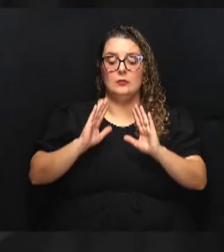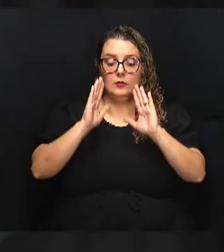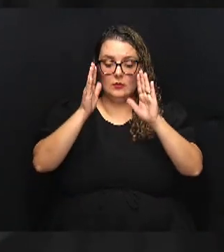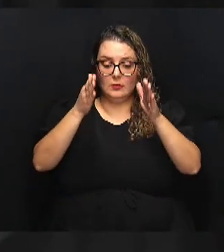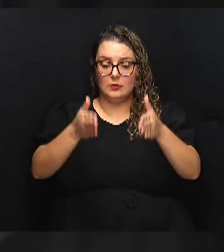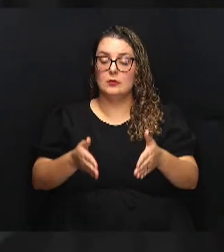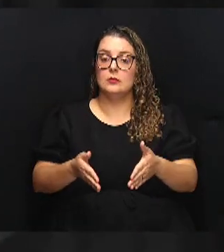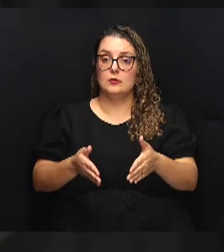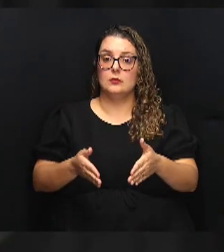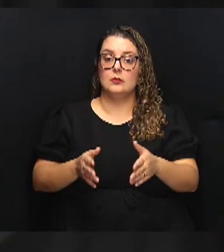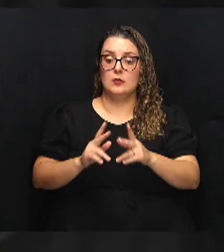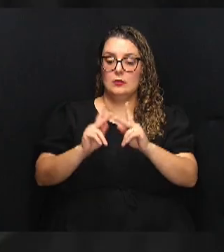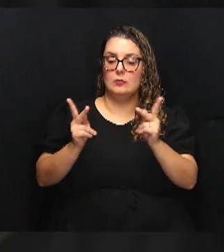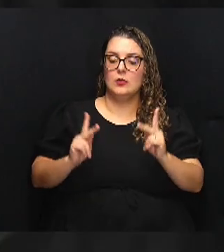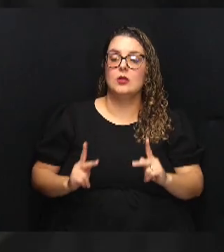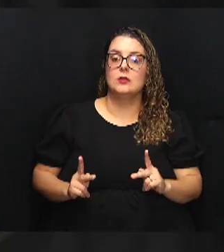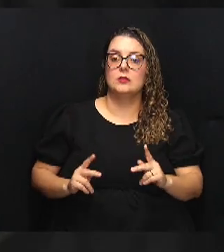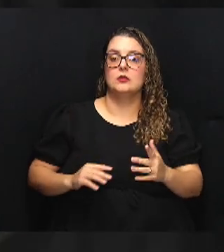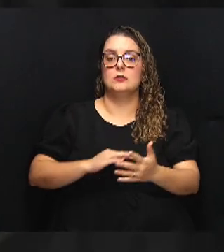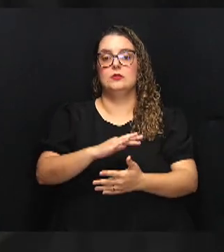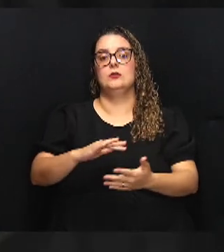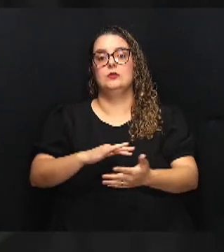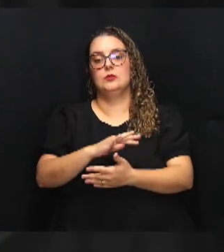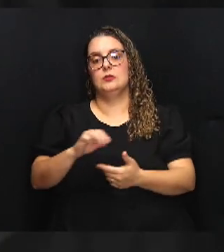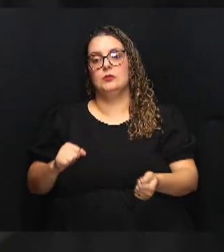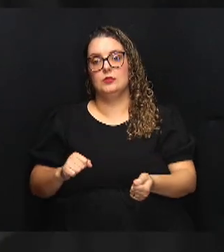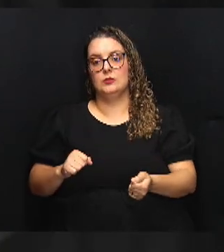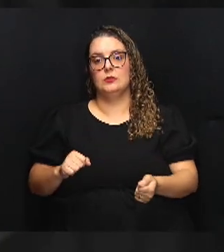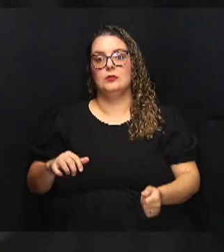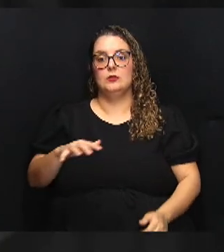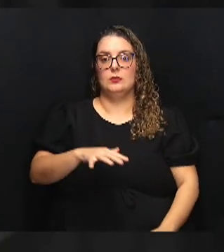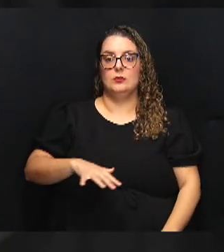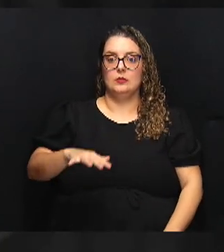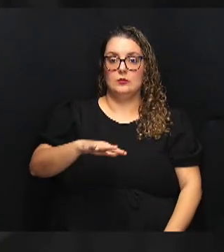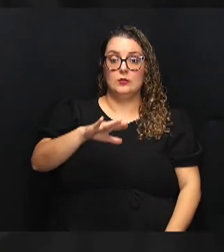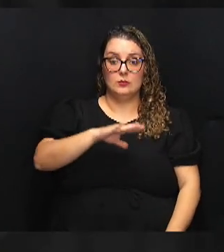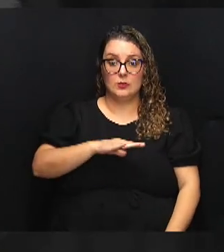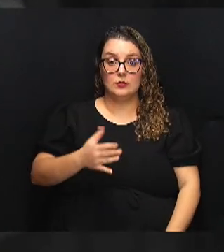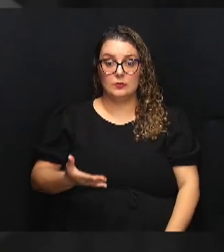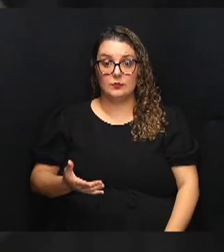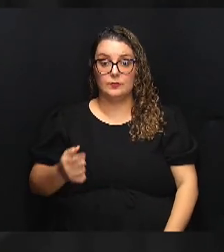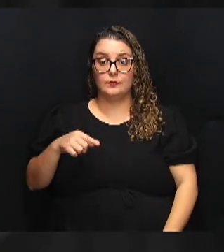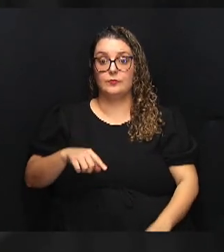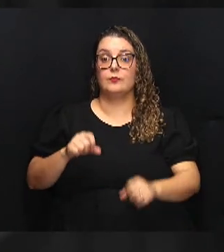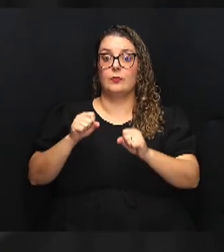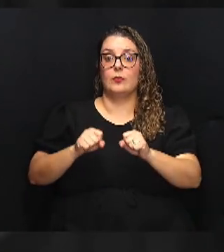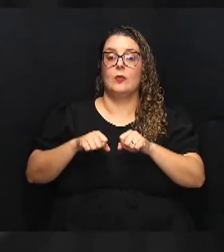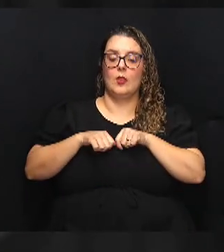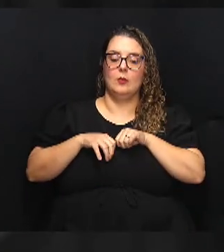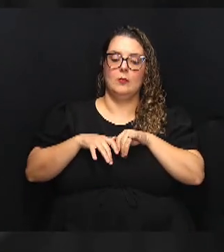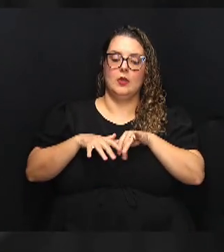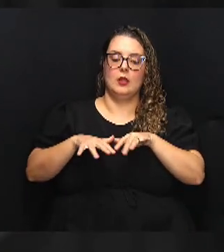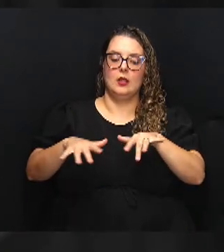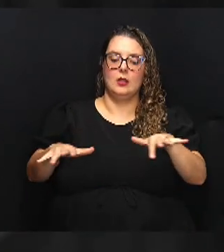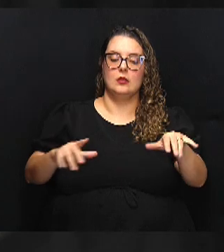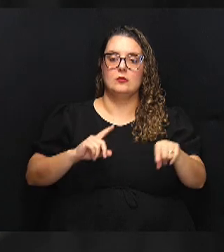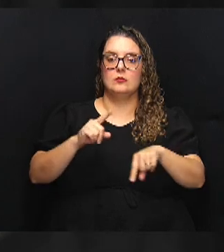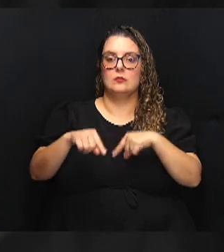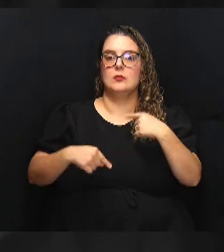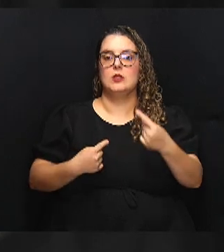voltadas à paz e à sustentabilidade em âmbito municipal e que aquilo possa reverberar para